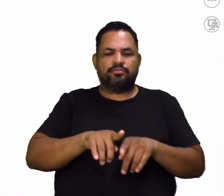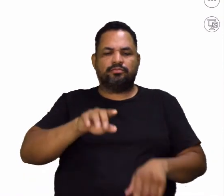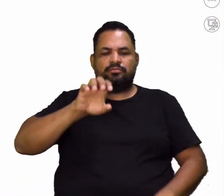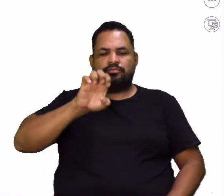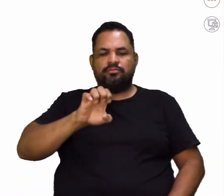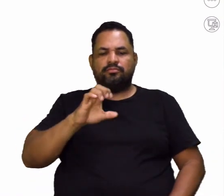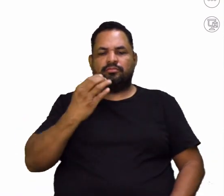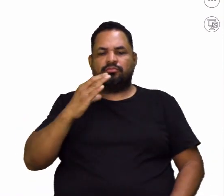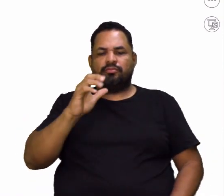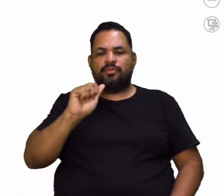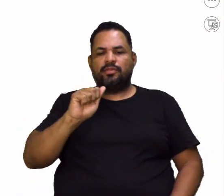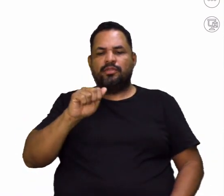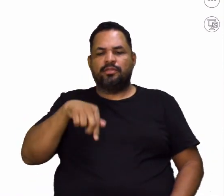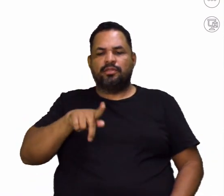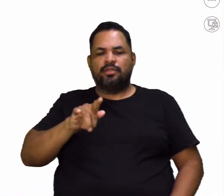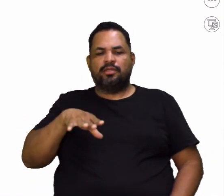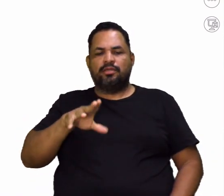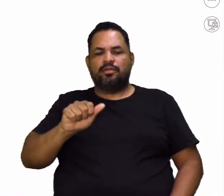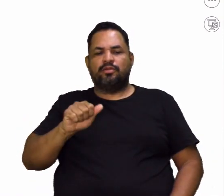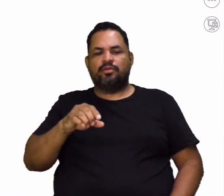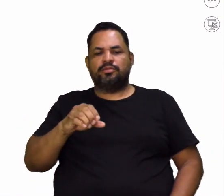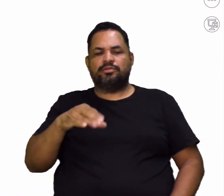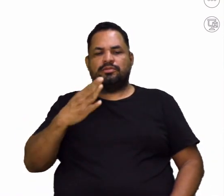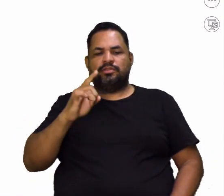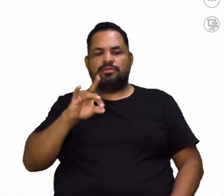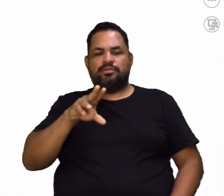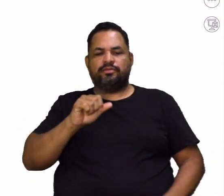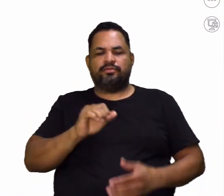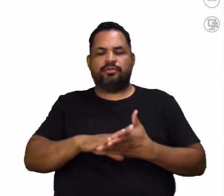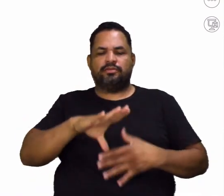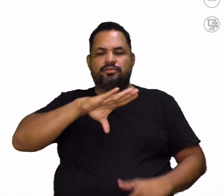Queiroz isso é zero verde entre os portugueses